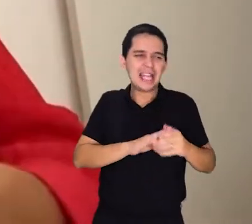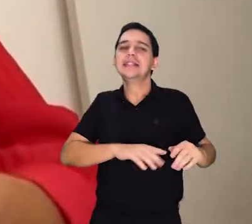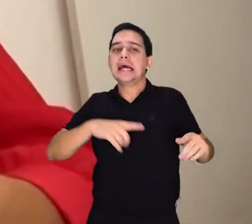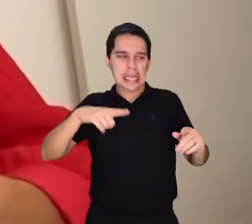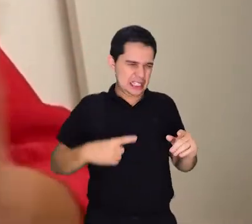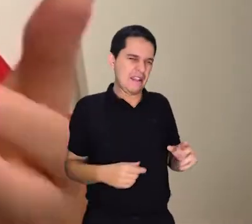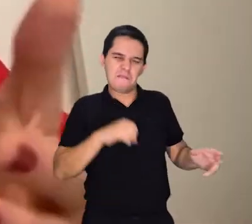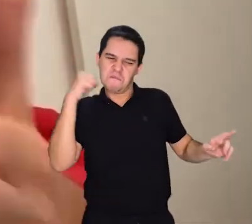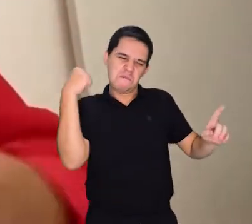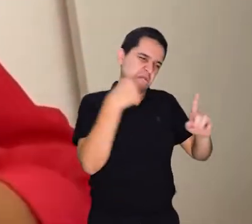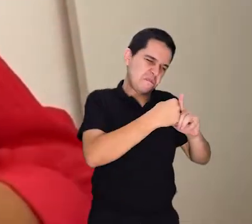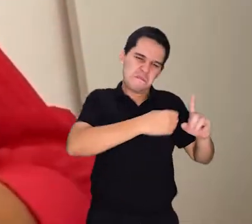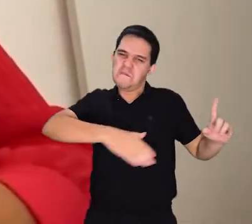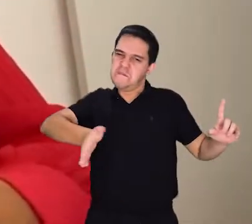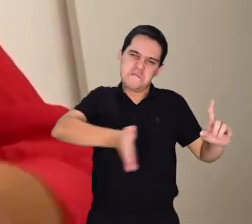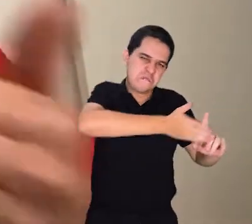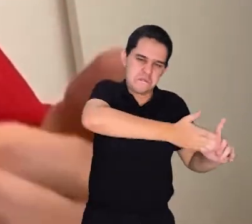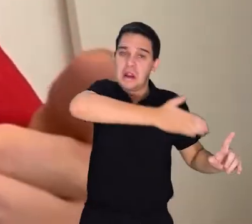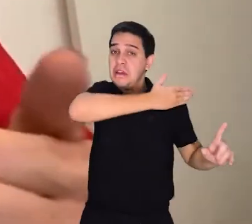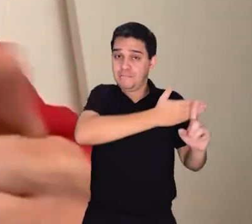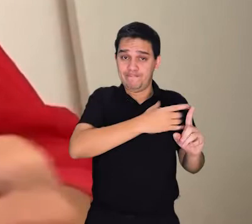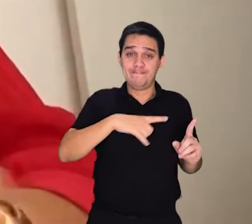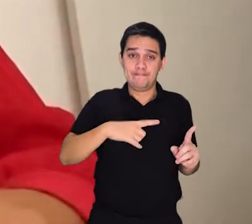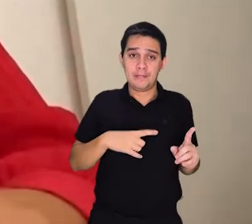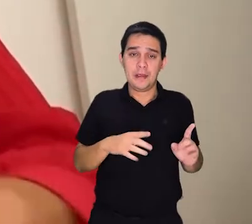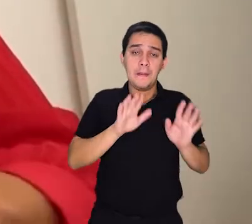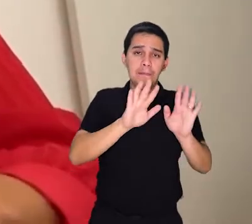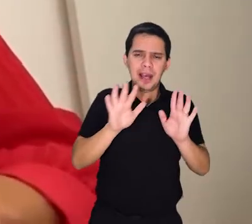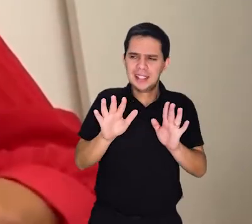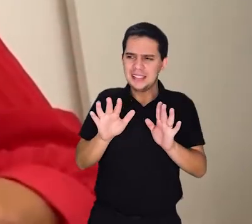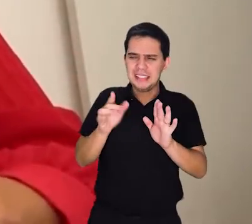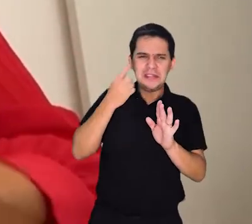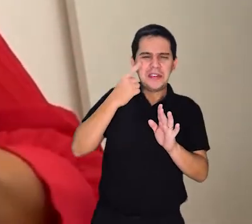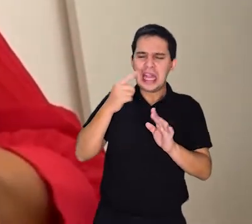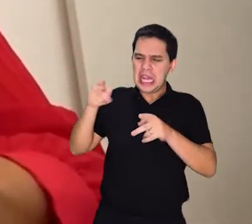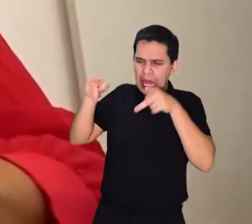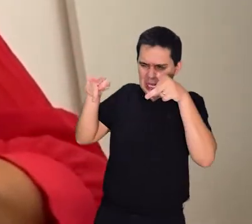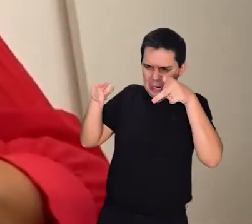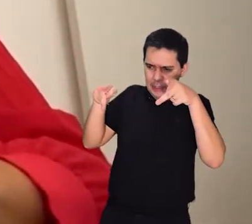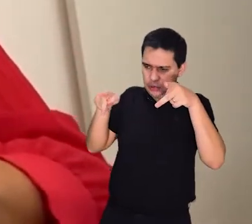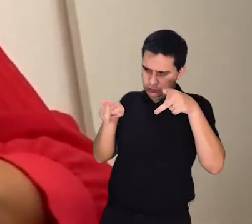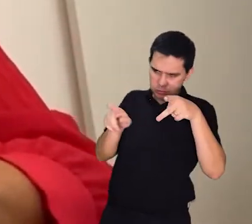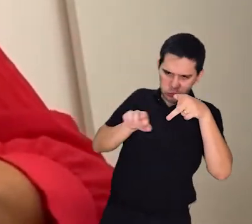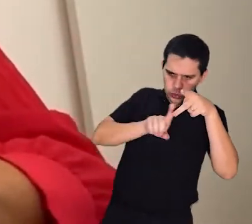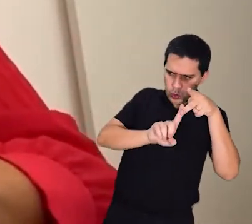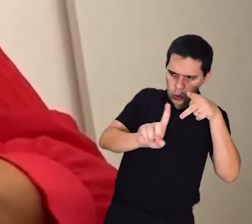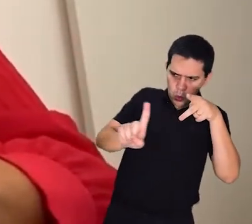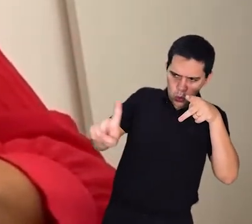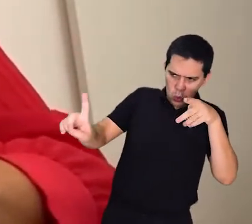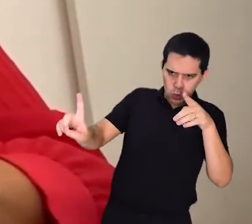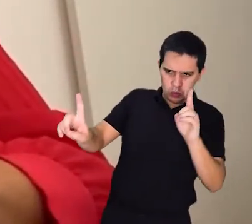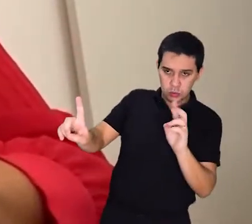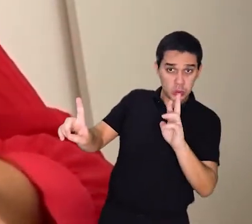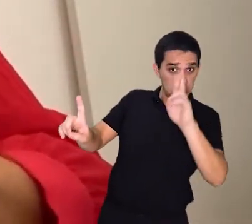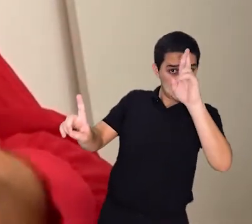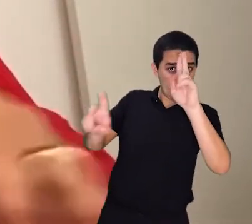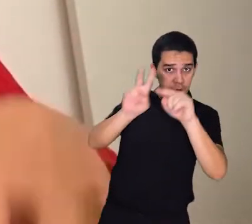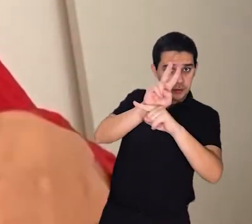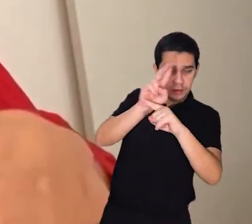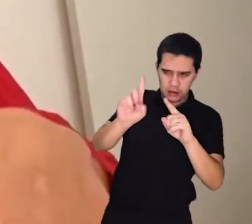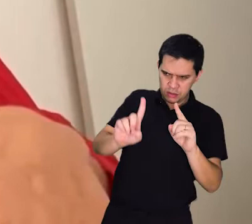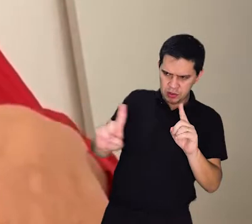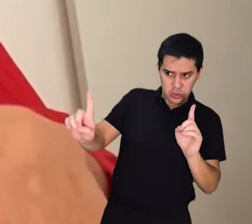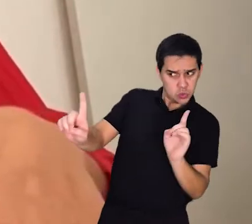pelos discursos, né, colhidos tanto dos agentes quanto dos adolescentes, você vê que a movimentação ela é muito mais coerente